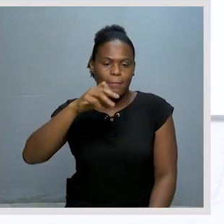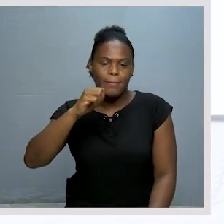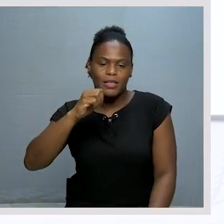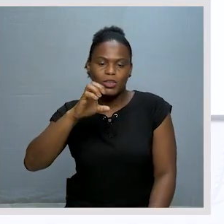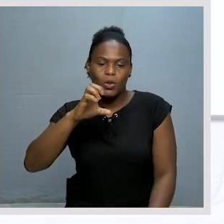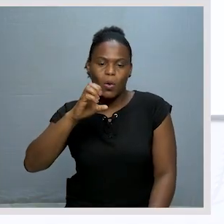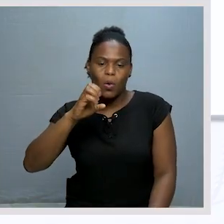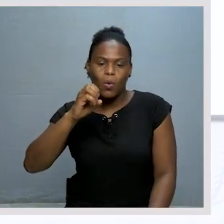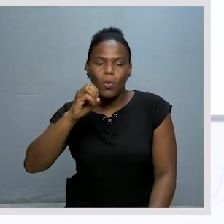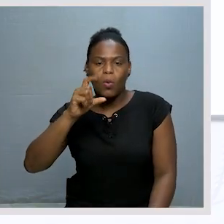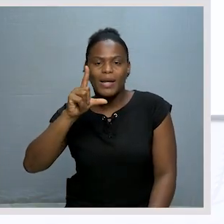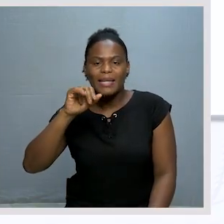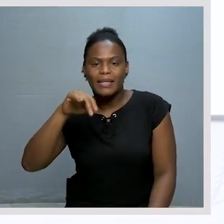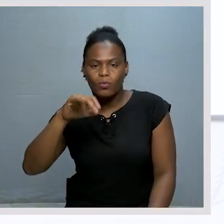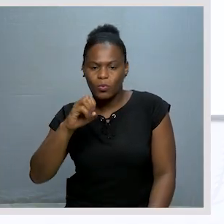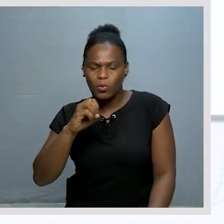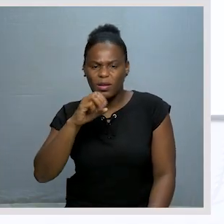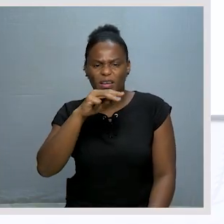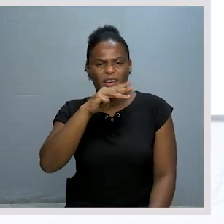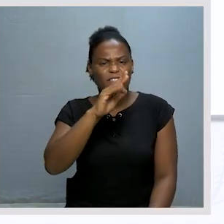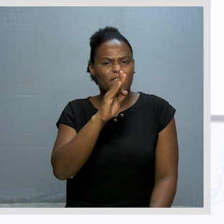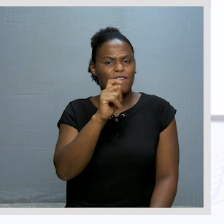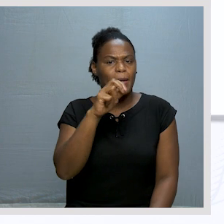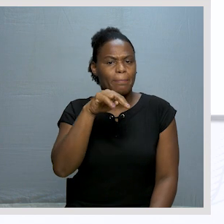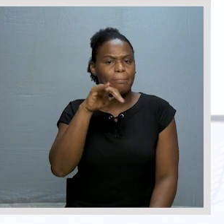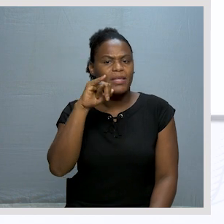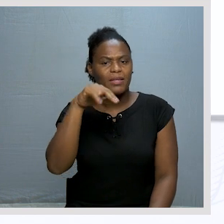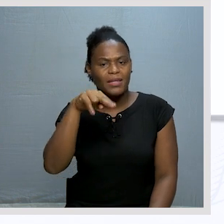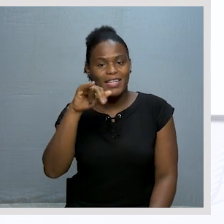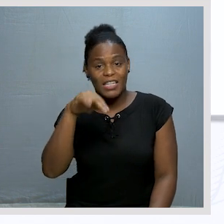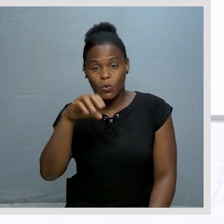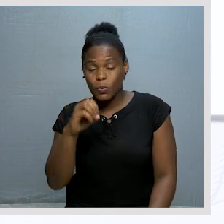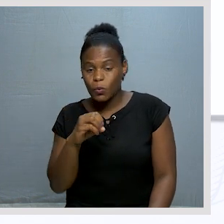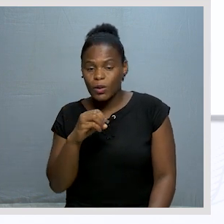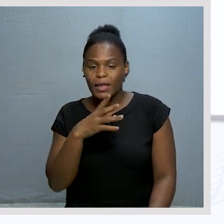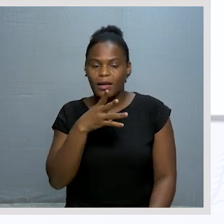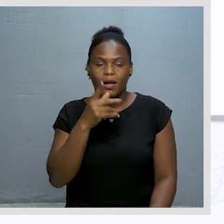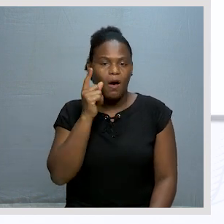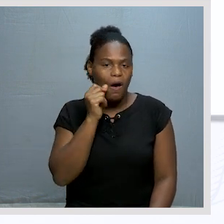Quanto ao gênero masculino,